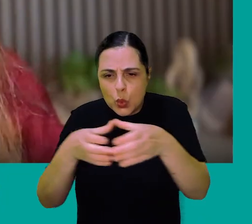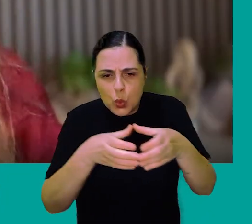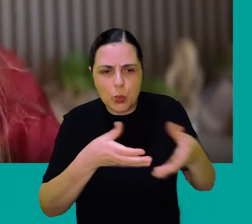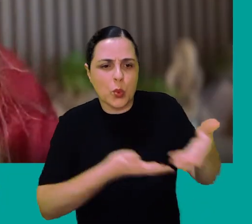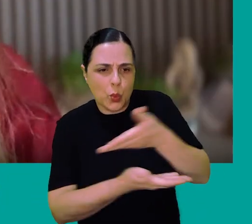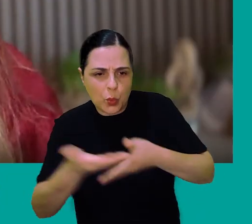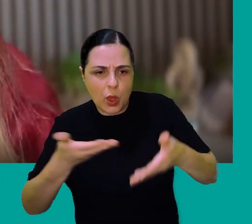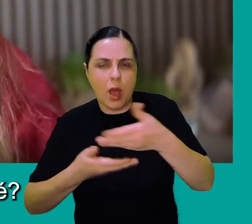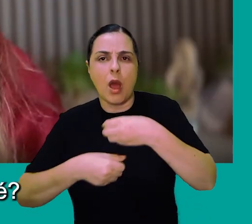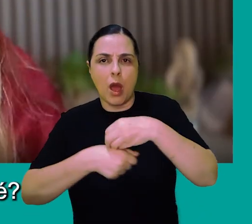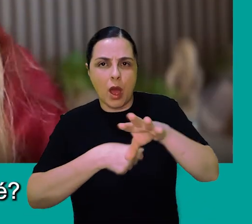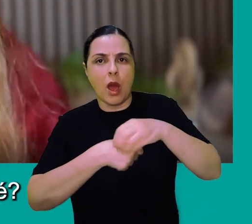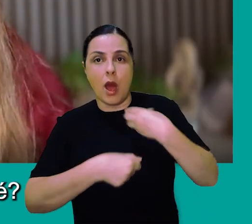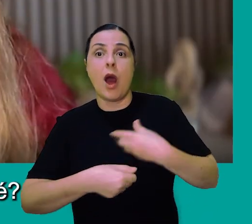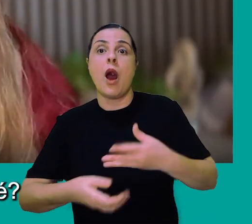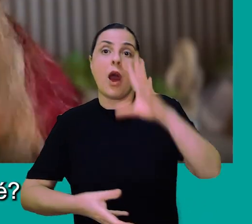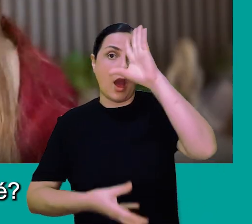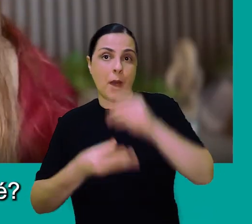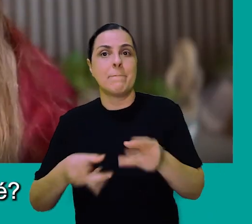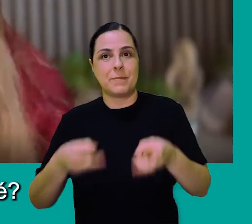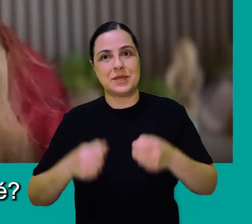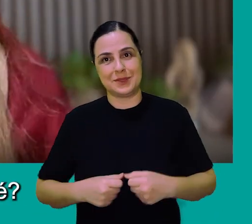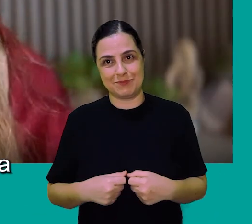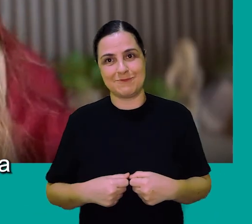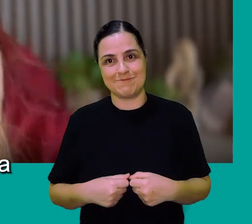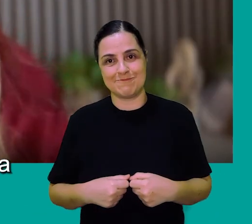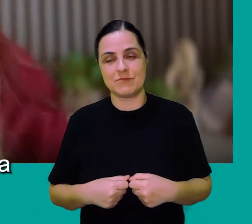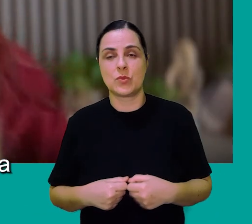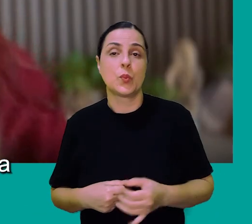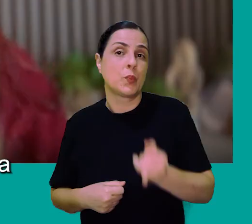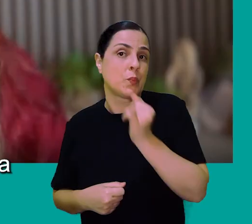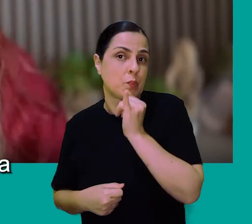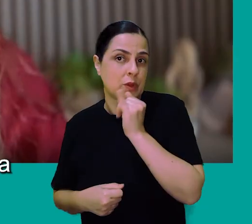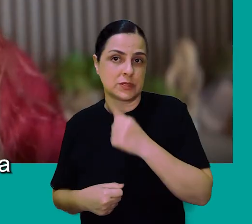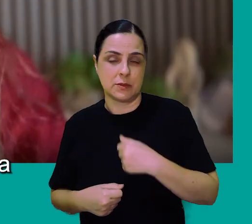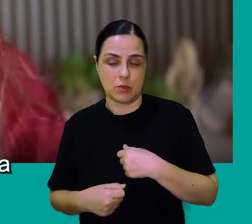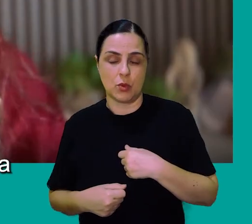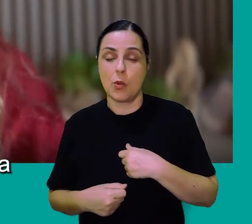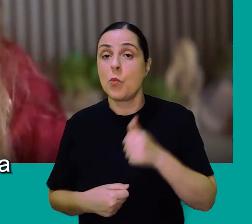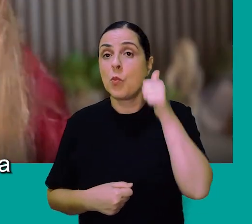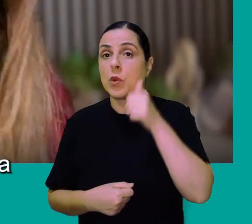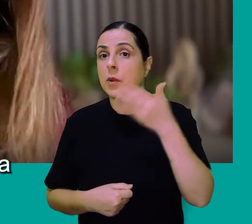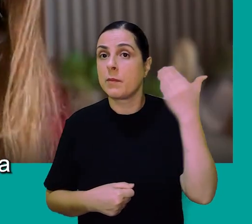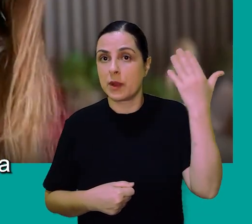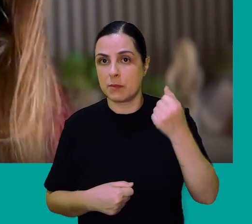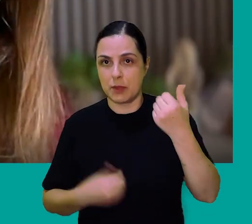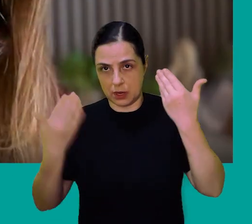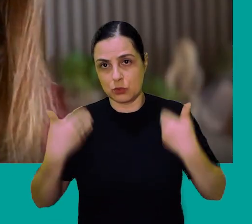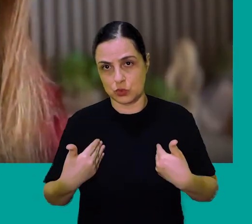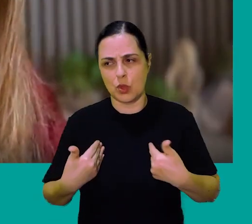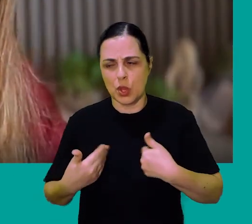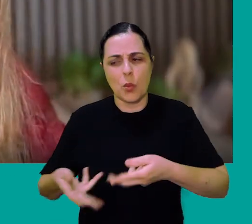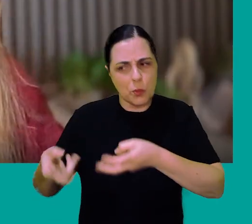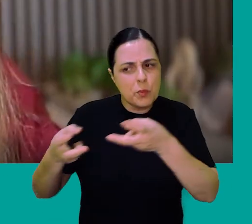começa a perceber, né? Então, por exemplo, posso falar, né, no lugar de uma mulher branca, eu percebo algumas coisas em